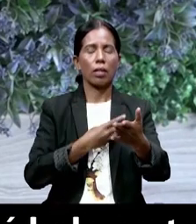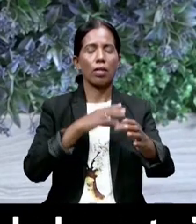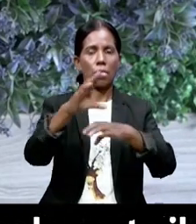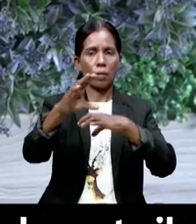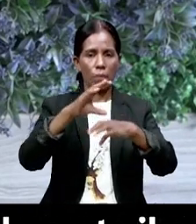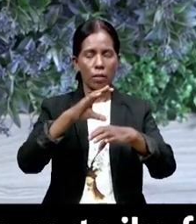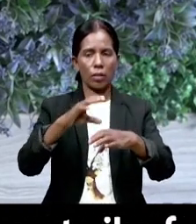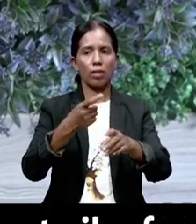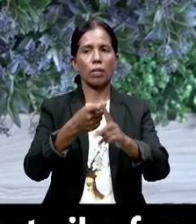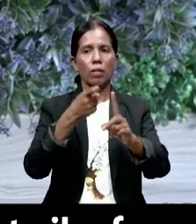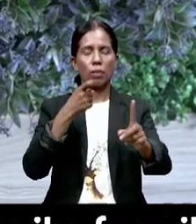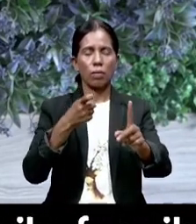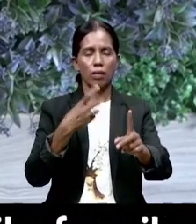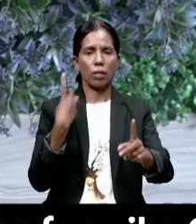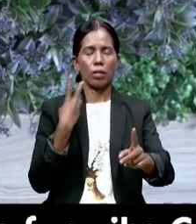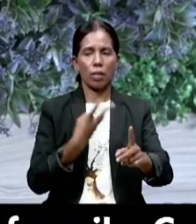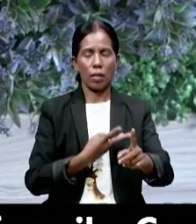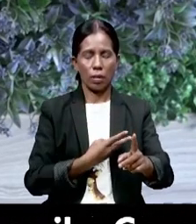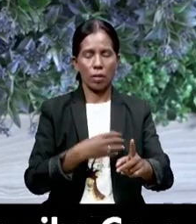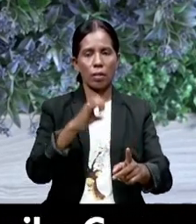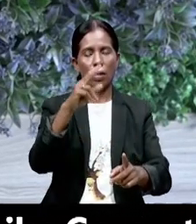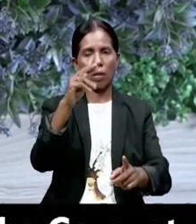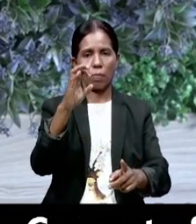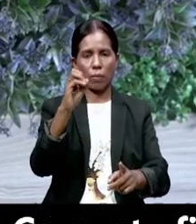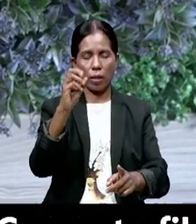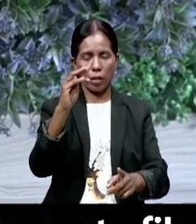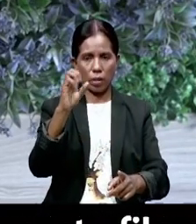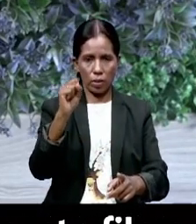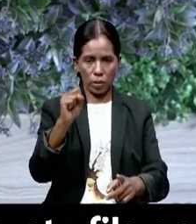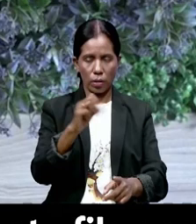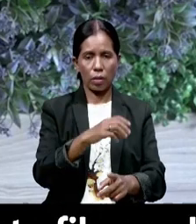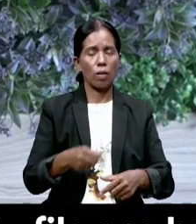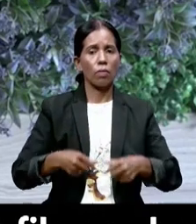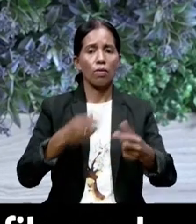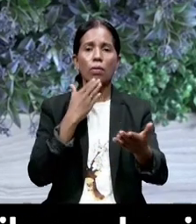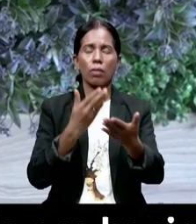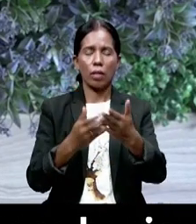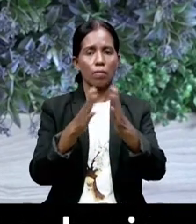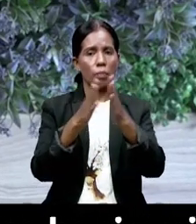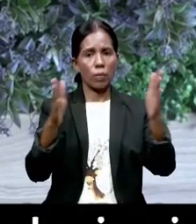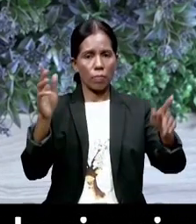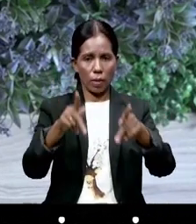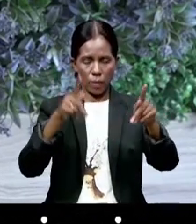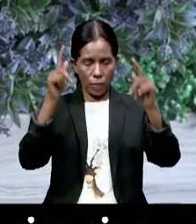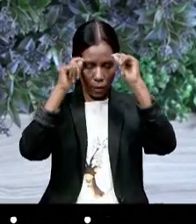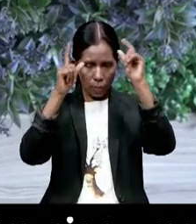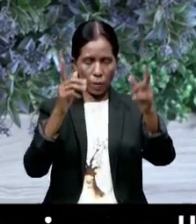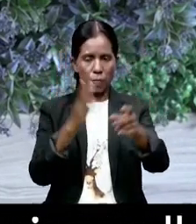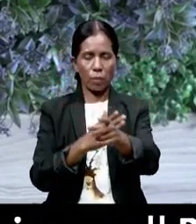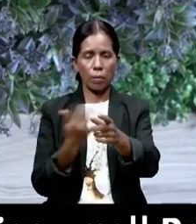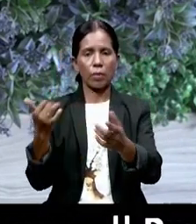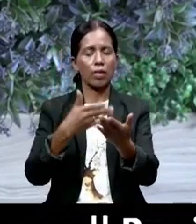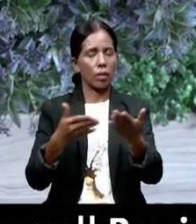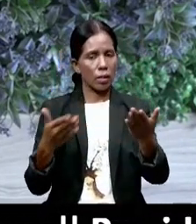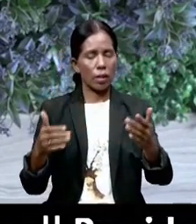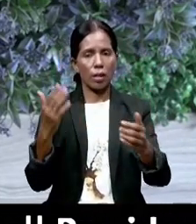se digitalização da e-commerce e já nem se for vantagem boa para Timor Antoma hoje vele promove ser no produto tanto Israel não